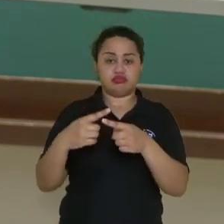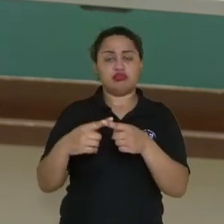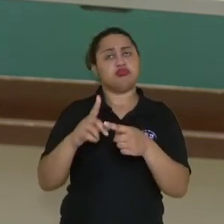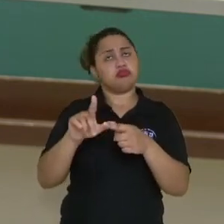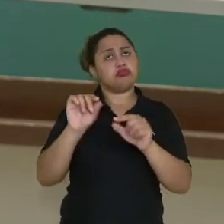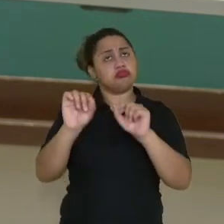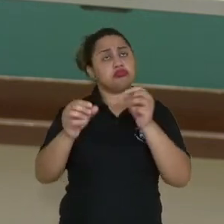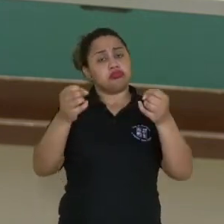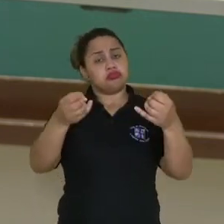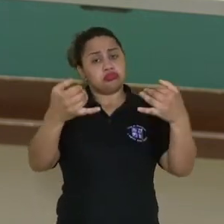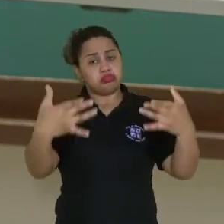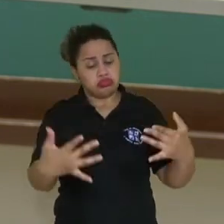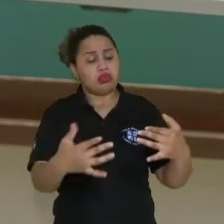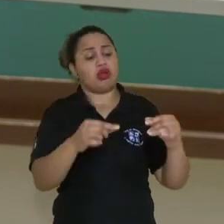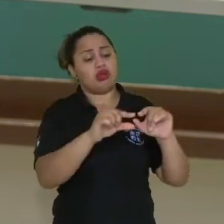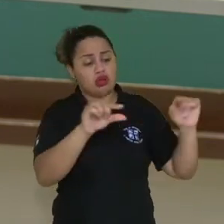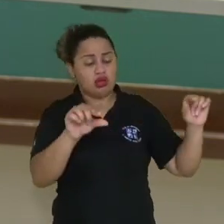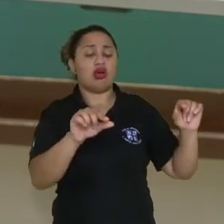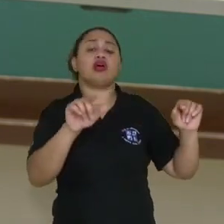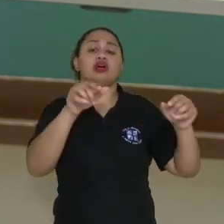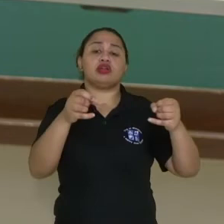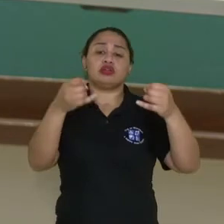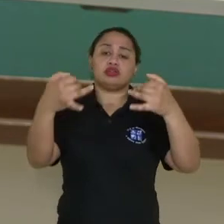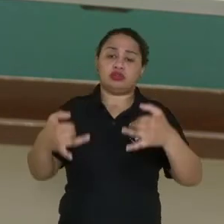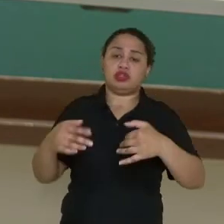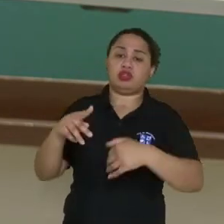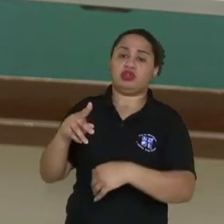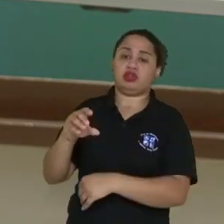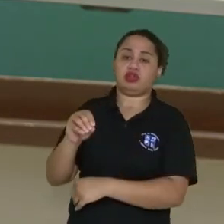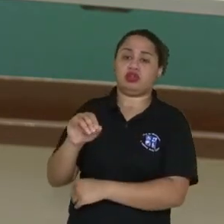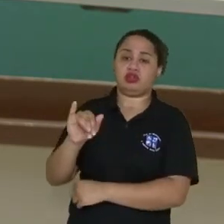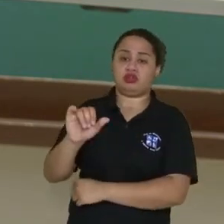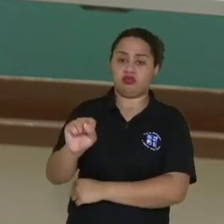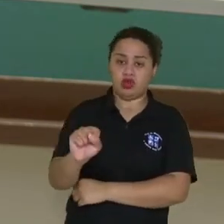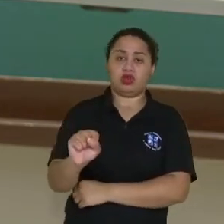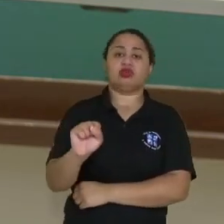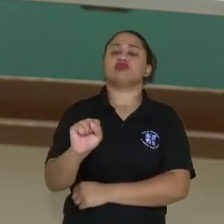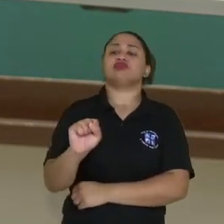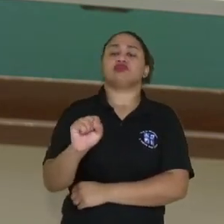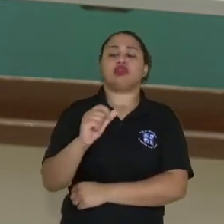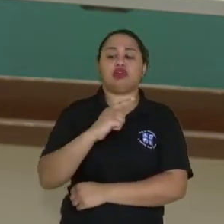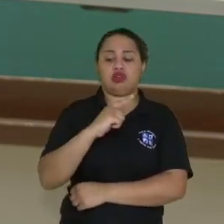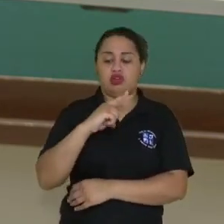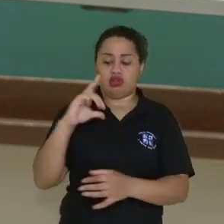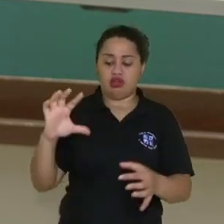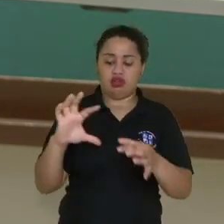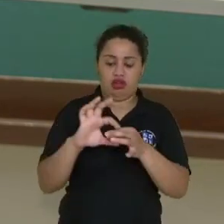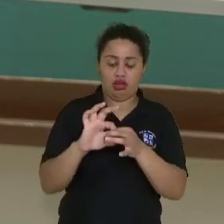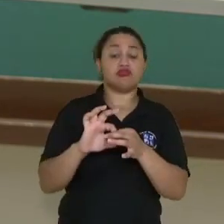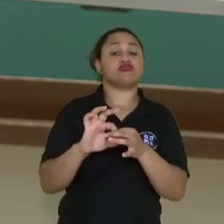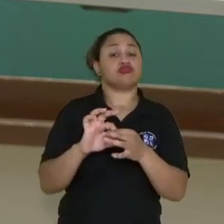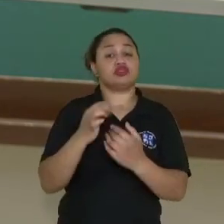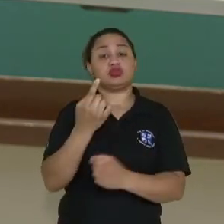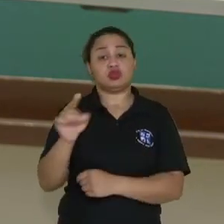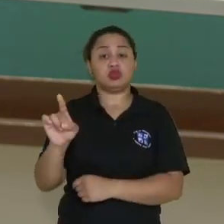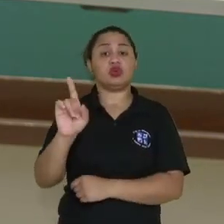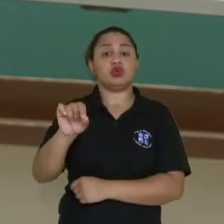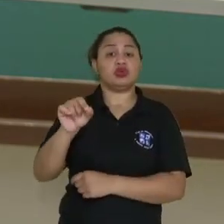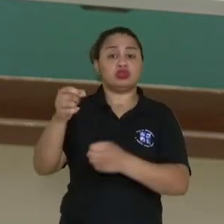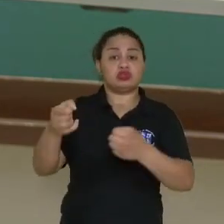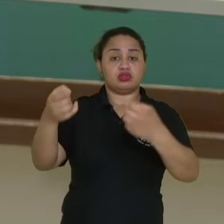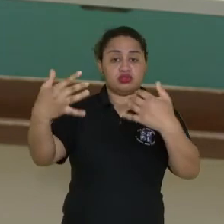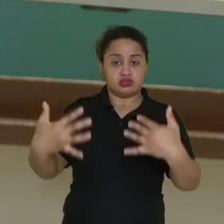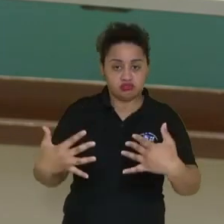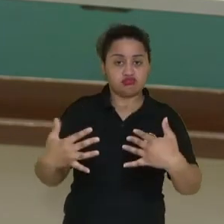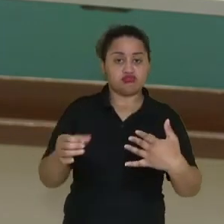para explicar. O pois também, o pois ele pode atuar em alguns momentos como uma conjunção conclusiva, em outros como uma conjunção